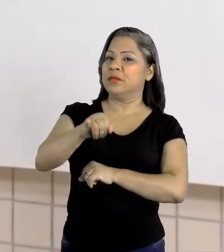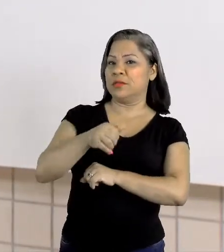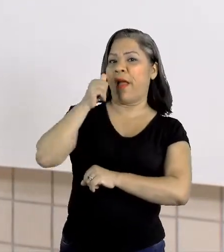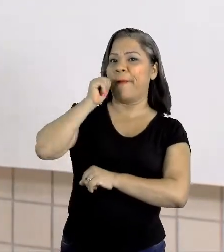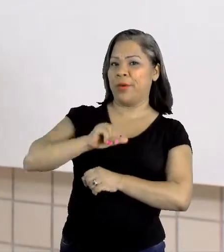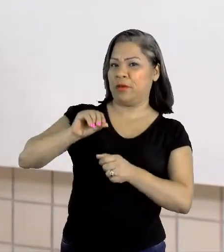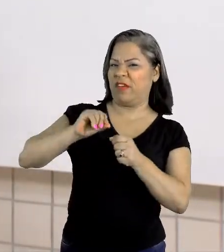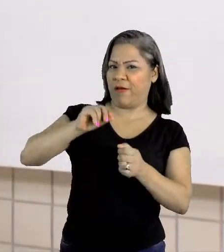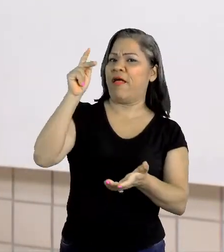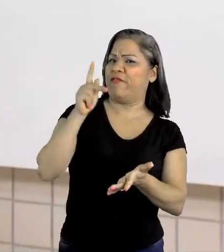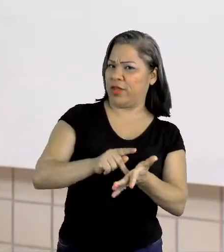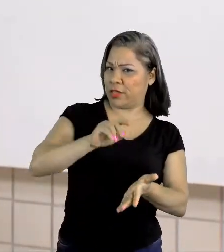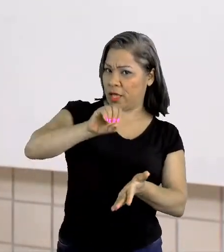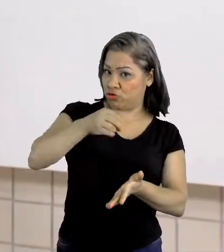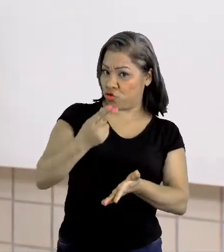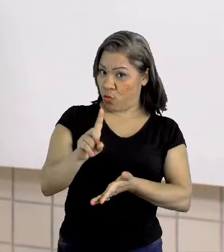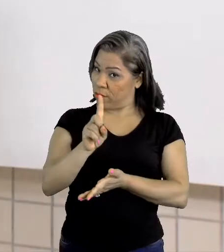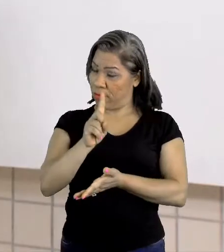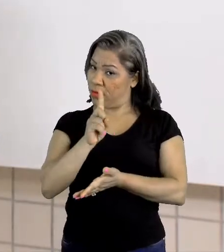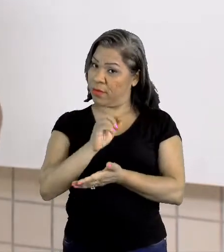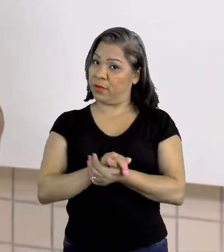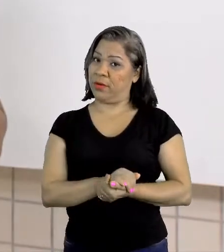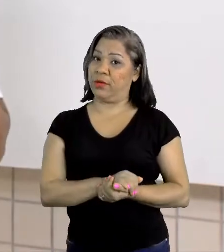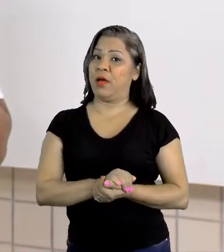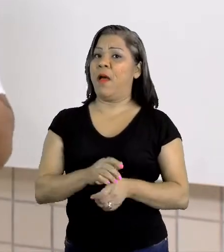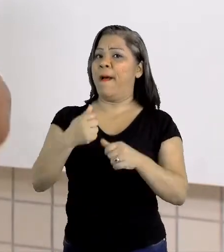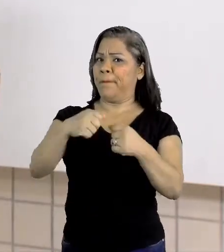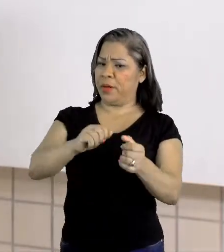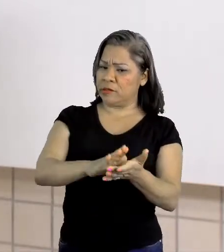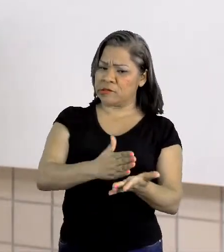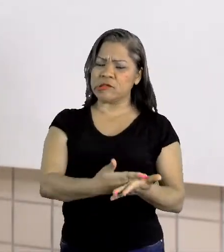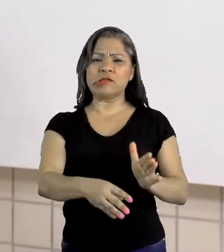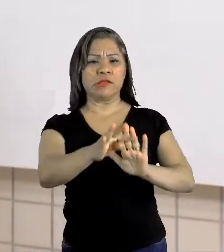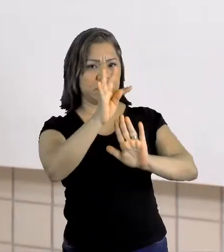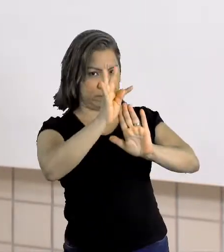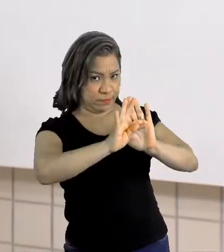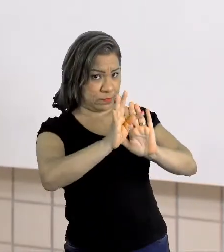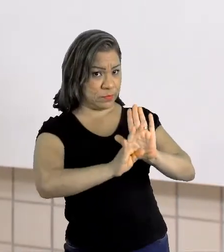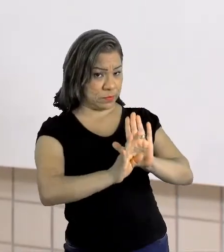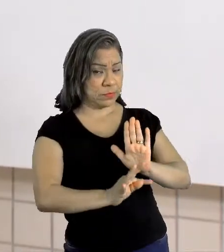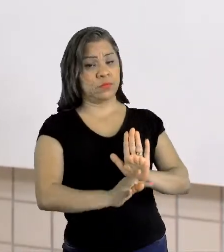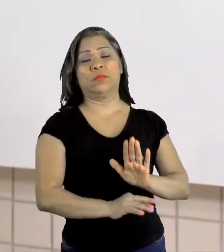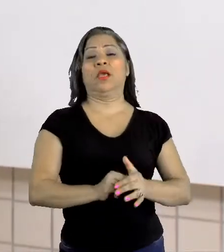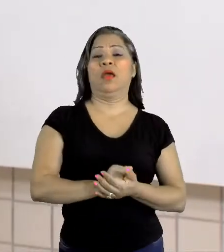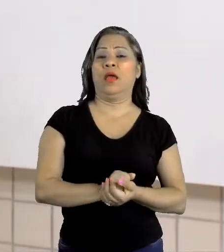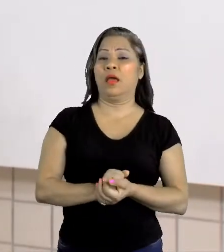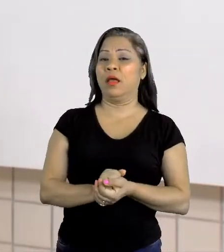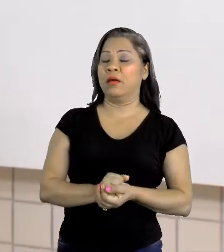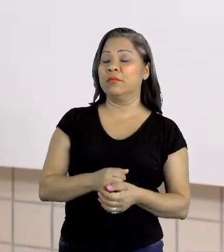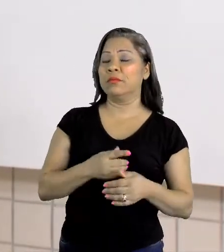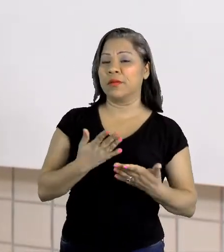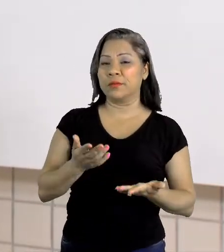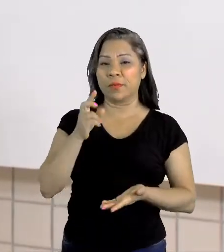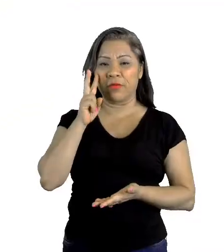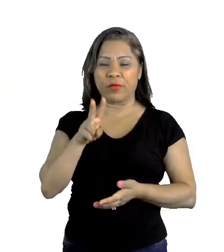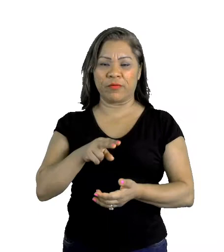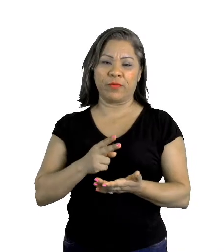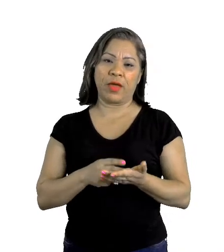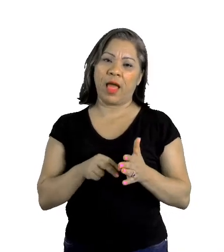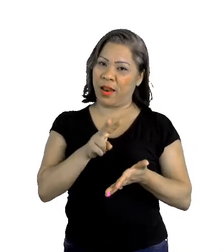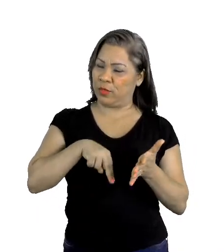não, tá certo? É toda uma questão de interpretação de texto que você vai ter que fazer aí na hora da leitura. Vamos para a